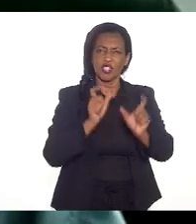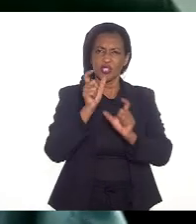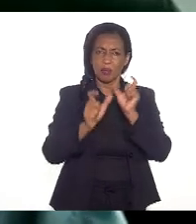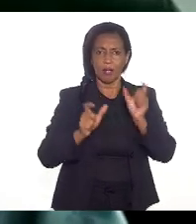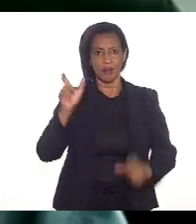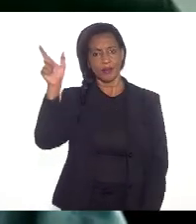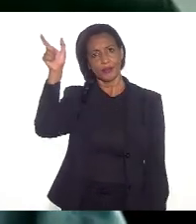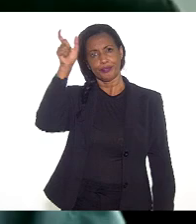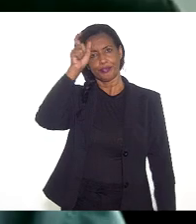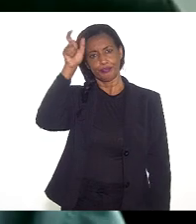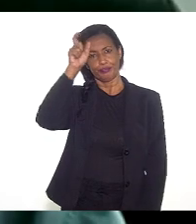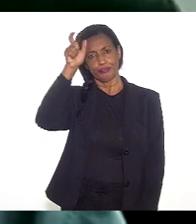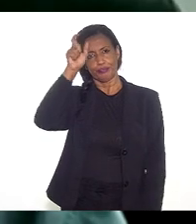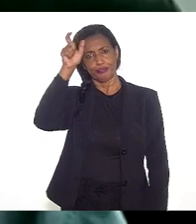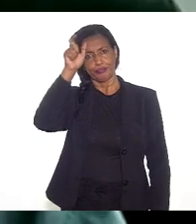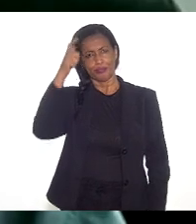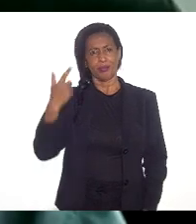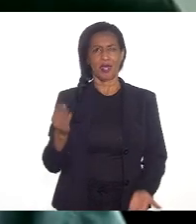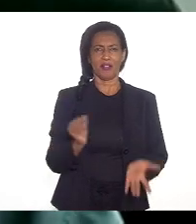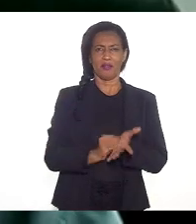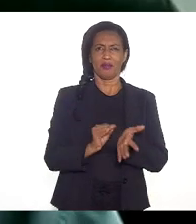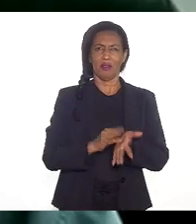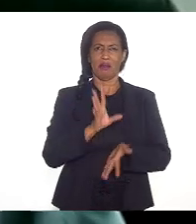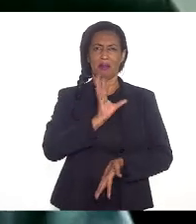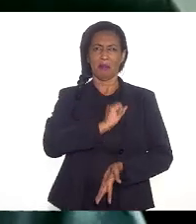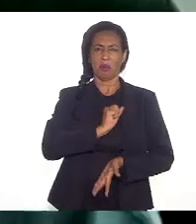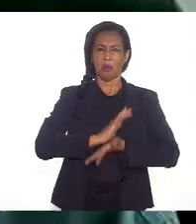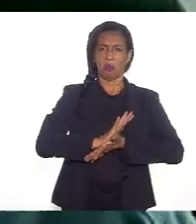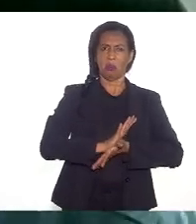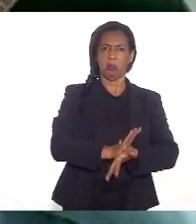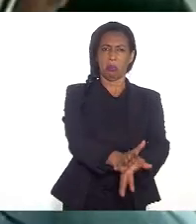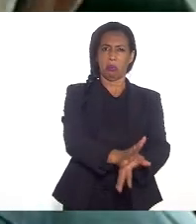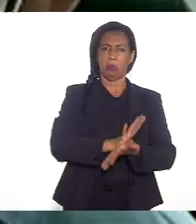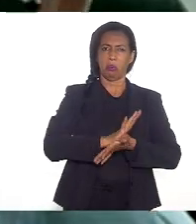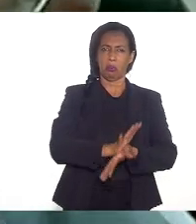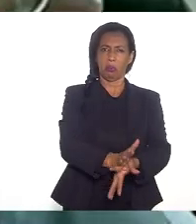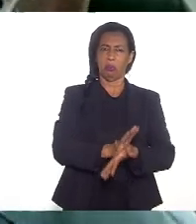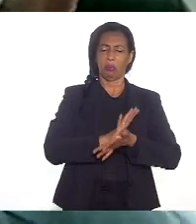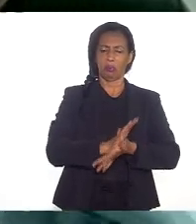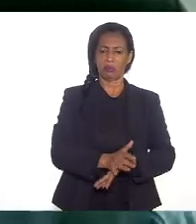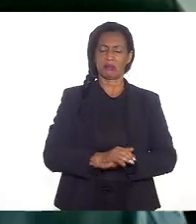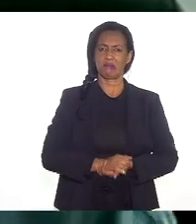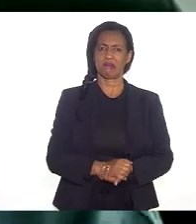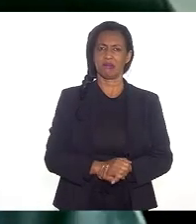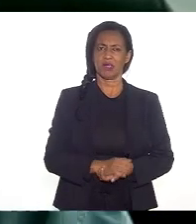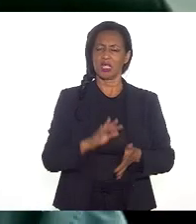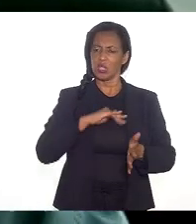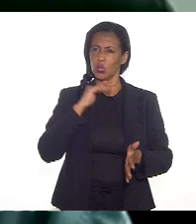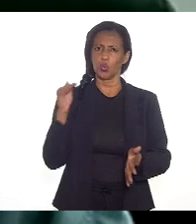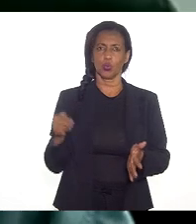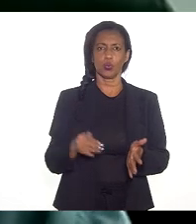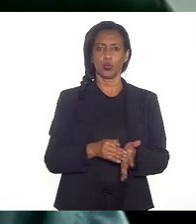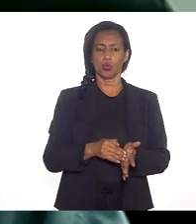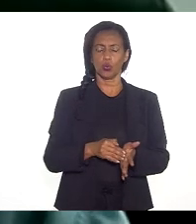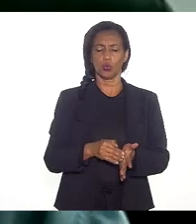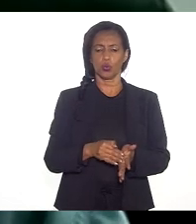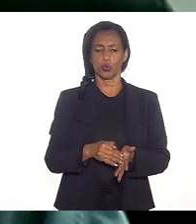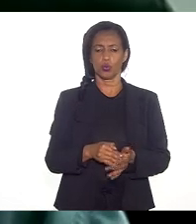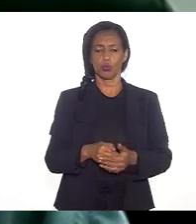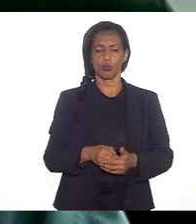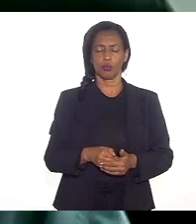trevas, que é o desamor, o preconceito, né? E tudo aquilo que